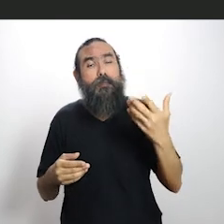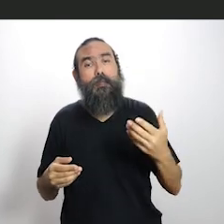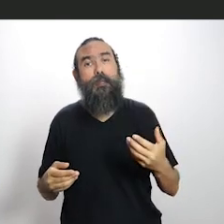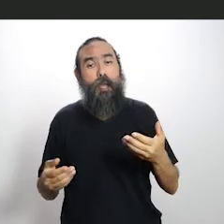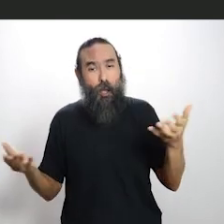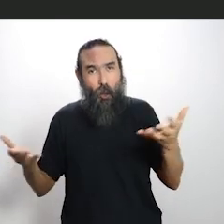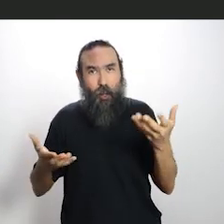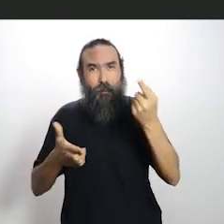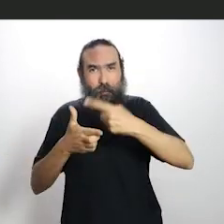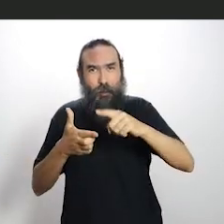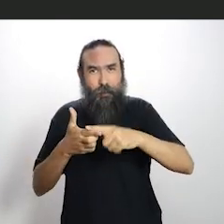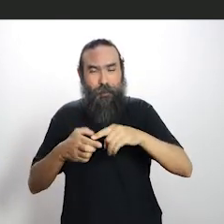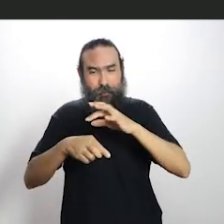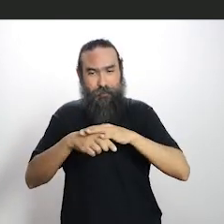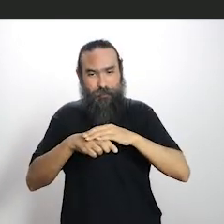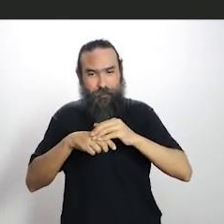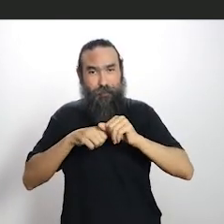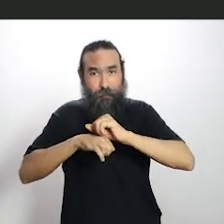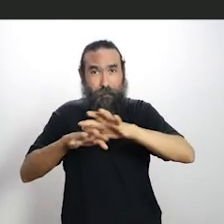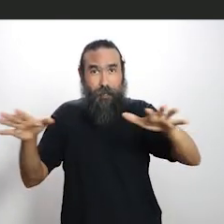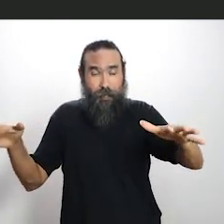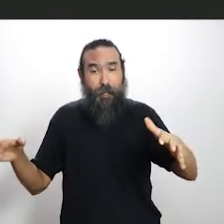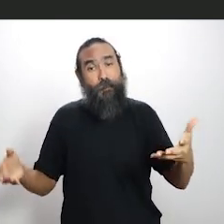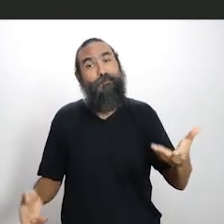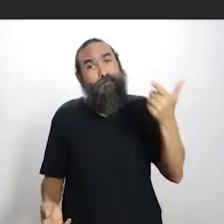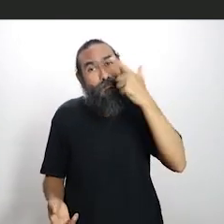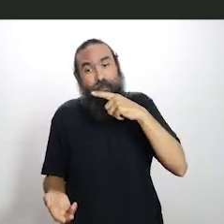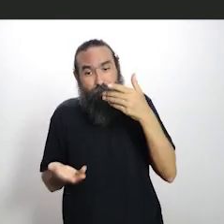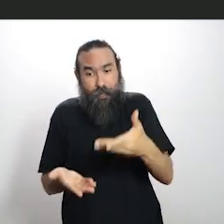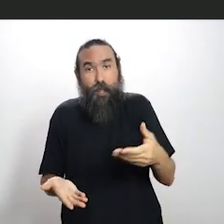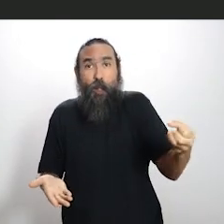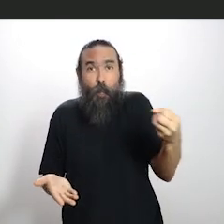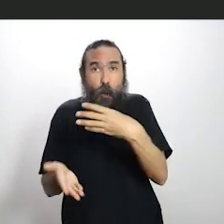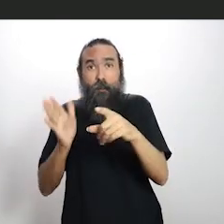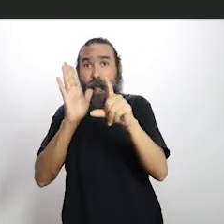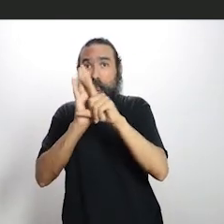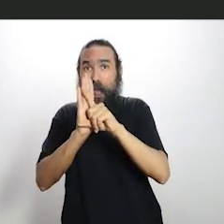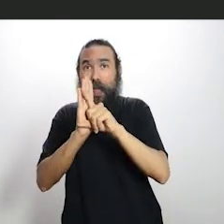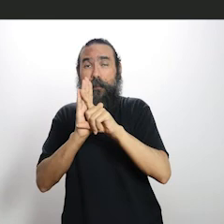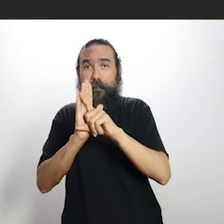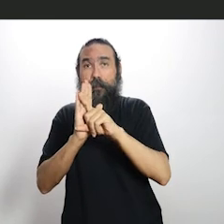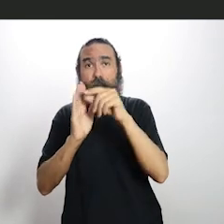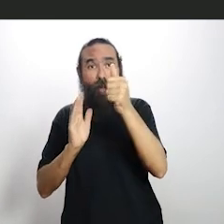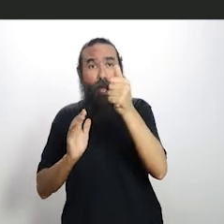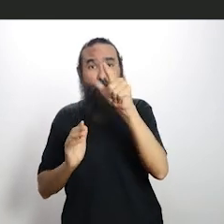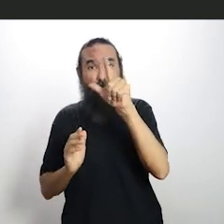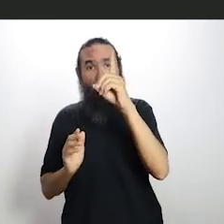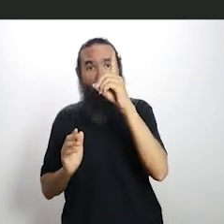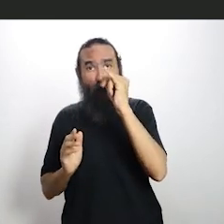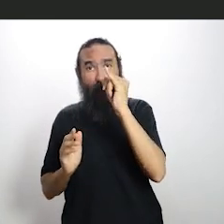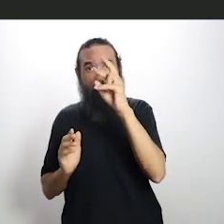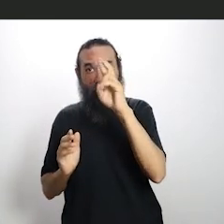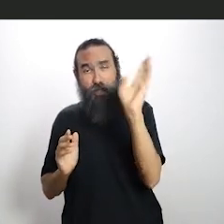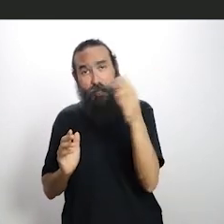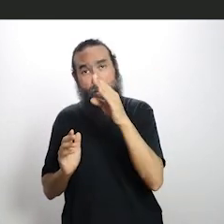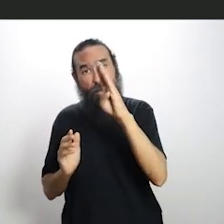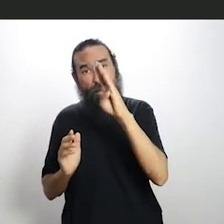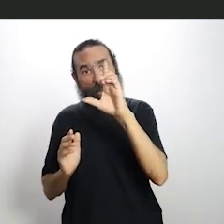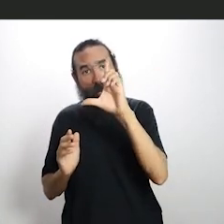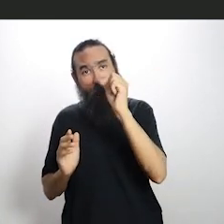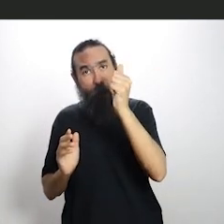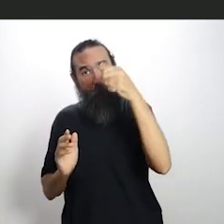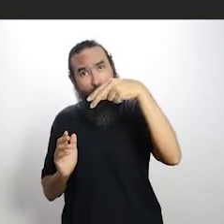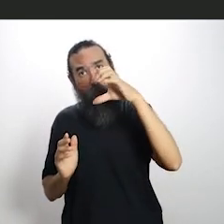esse momento difícil que nós estamos vivendo também não poderíamos esquecer que a arte a cultura que também tem nos alimentado